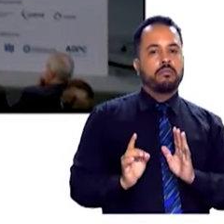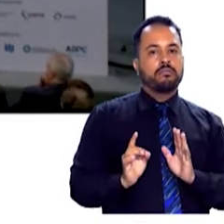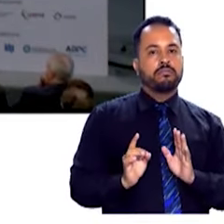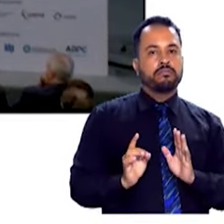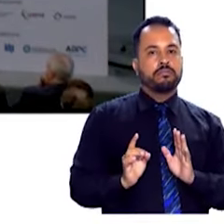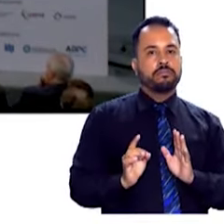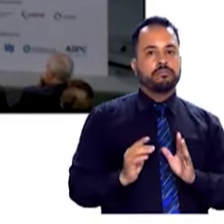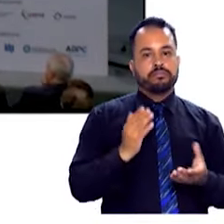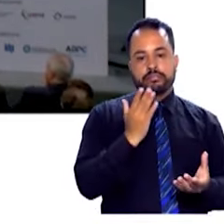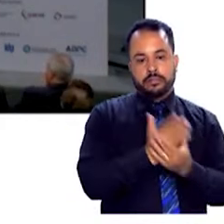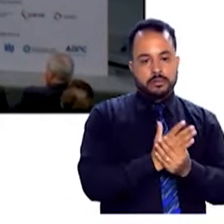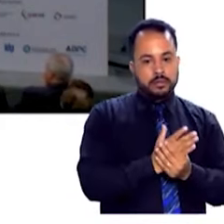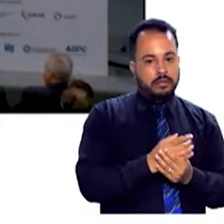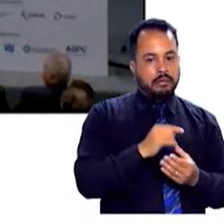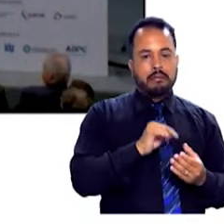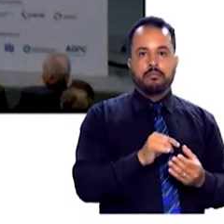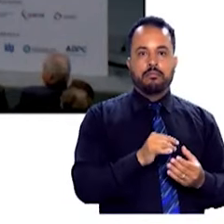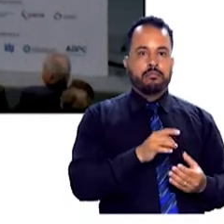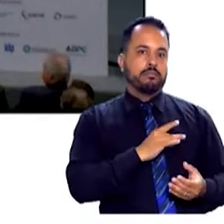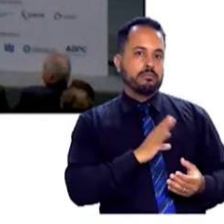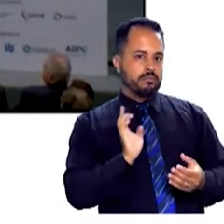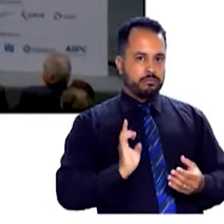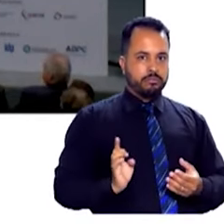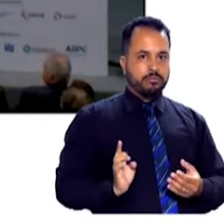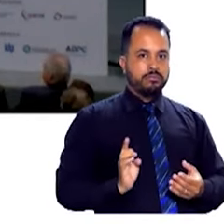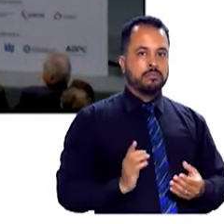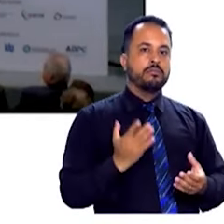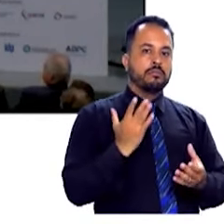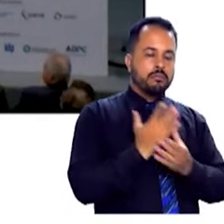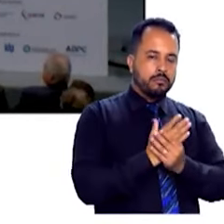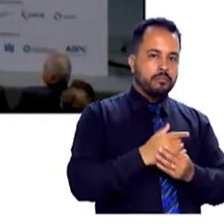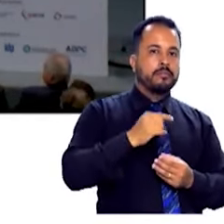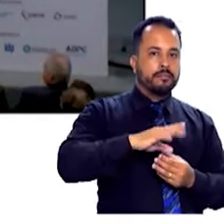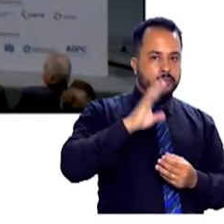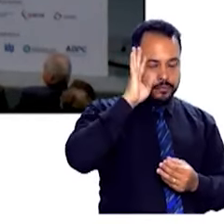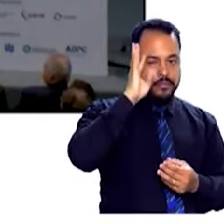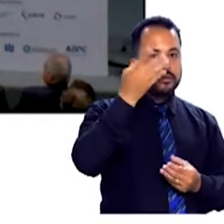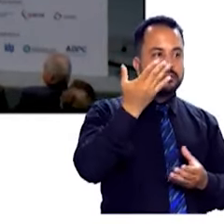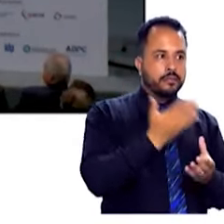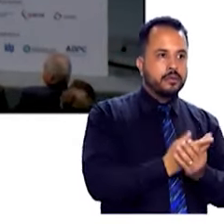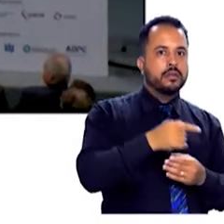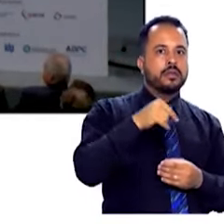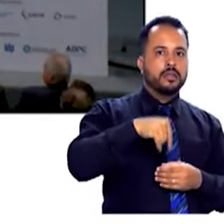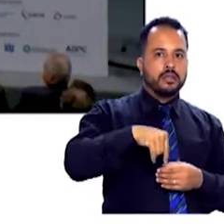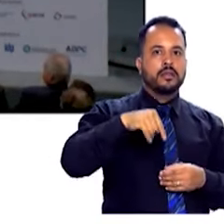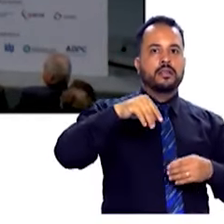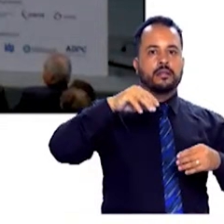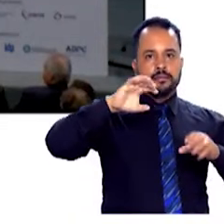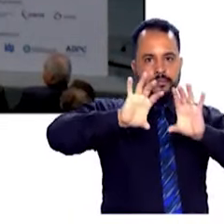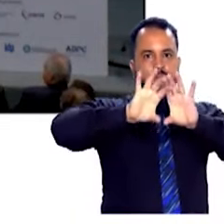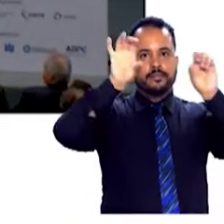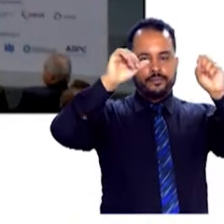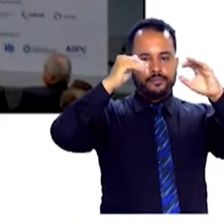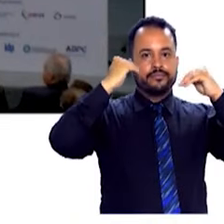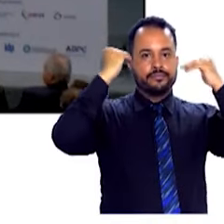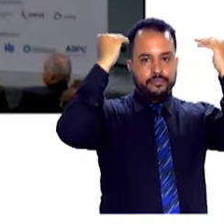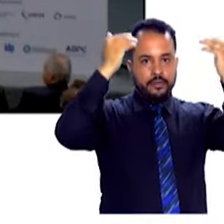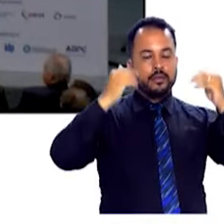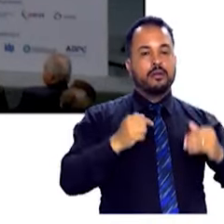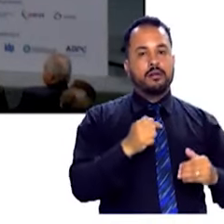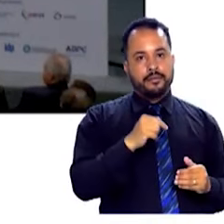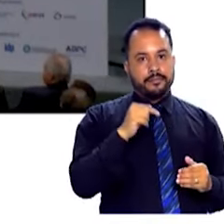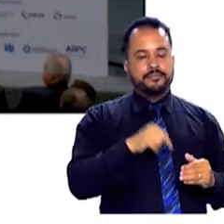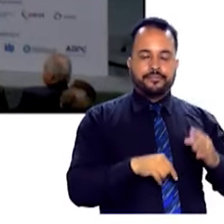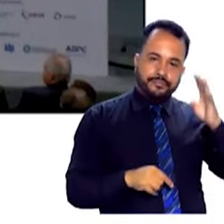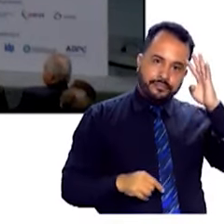nós não podemos ter alergia a processos no Superior Tribunal de Justiça mas nós temos que julgar aqui os feitos que